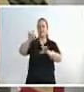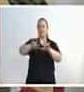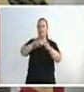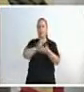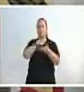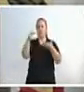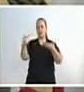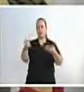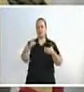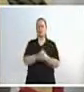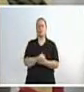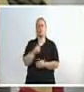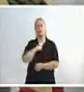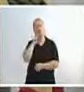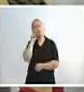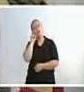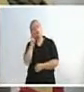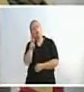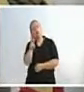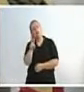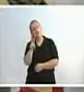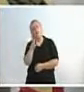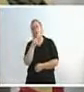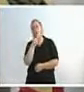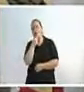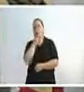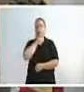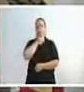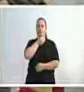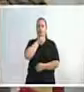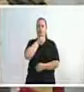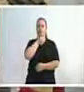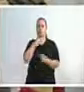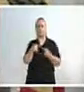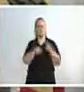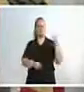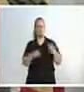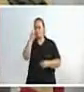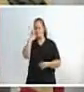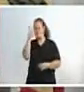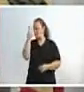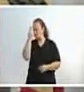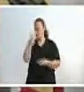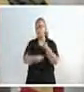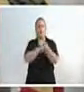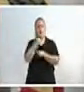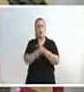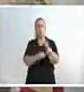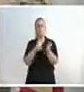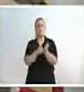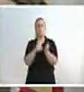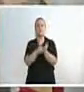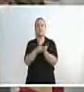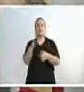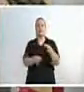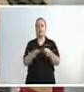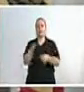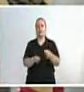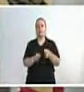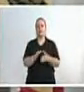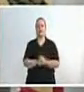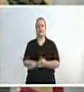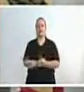vi o âncora Chico Pinheiro e a Ana Paula Araújo indignados com o segredo de justiça. Mas tão indignados quando muitas